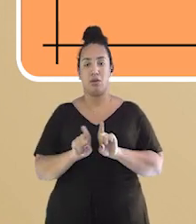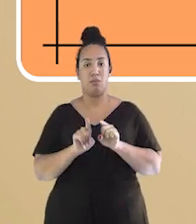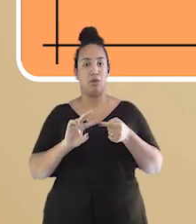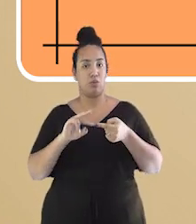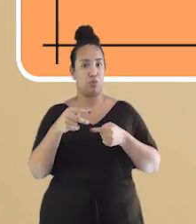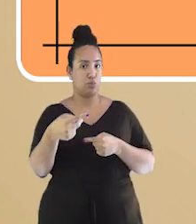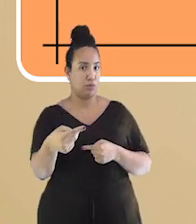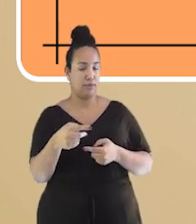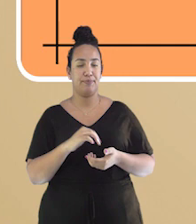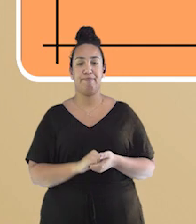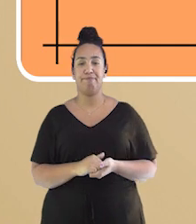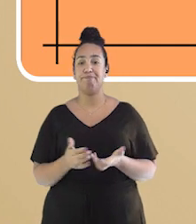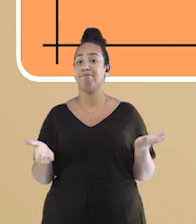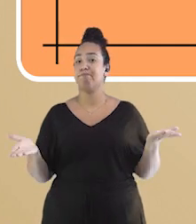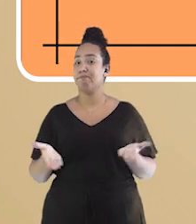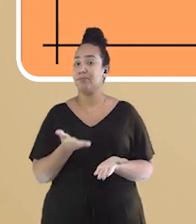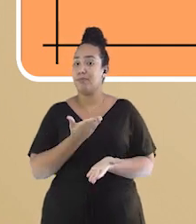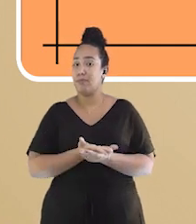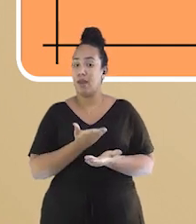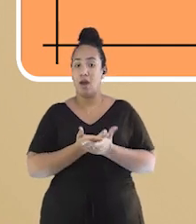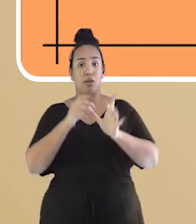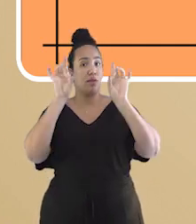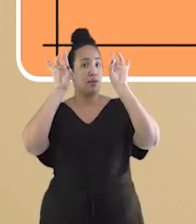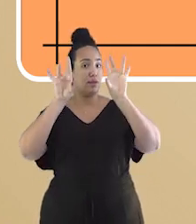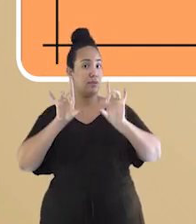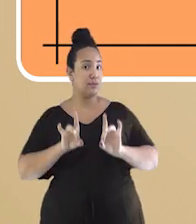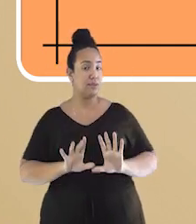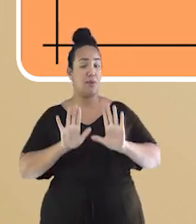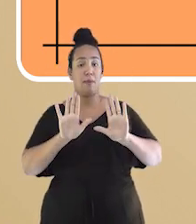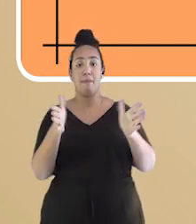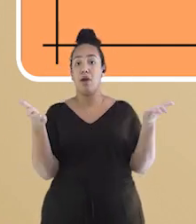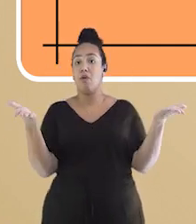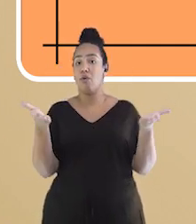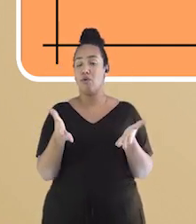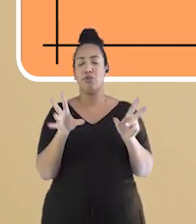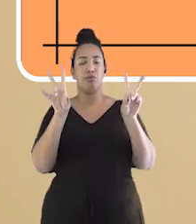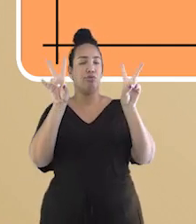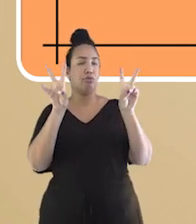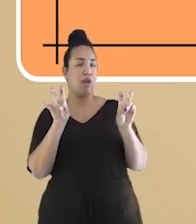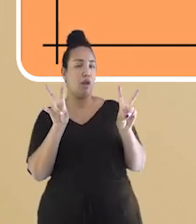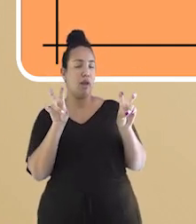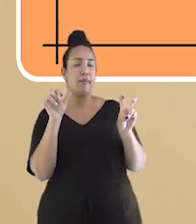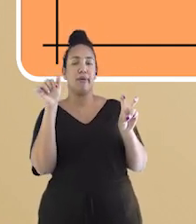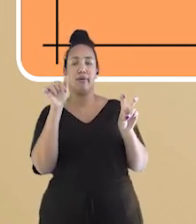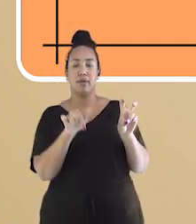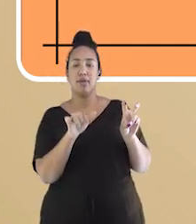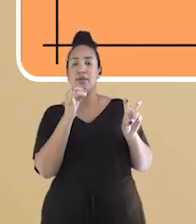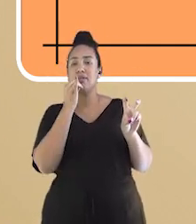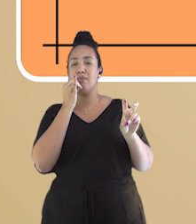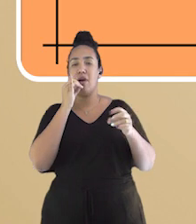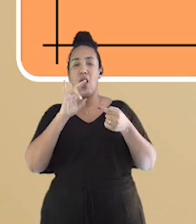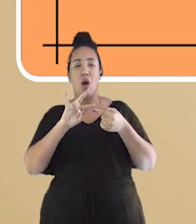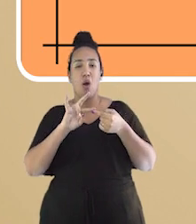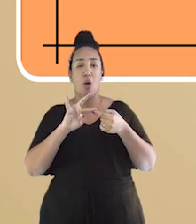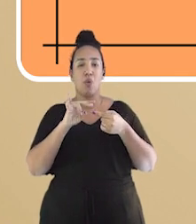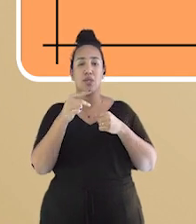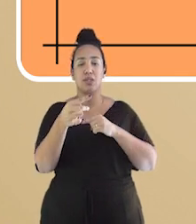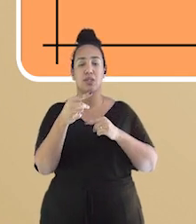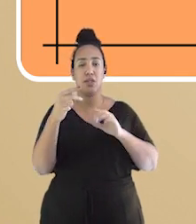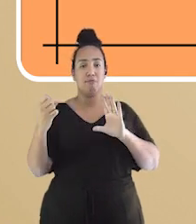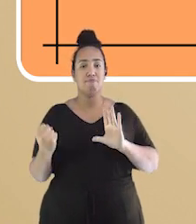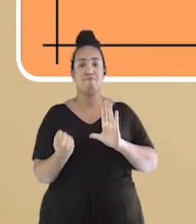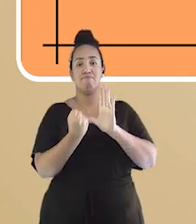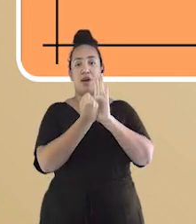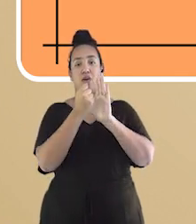nossa aula está para lá de especial. Porém, hoje vamos abordar um tema que, de longe, é um dos acontecimentos mais terríveis da nossa história: